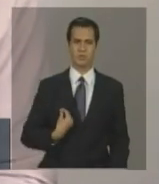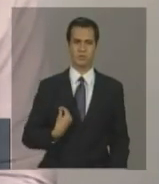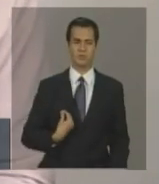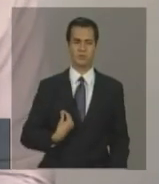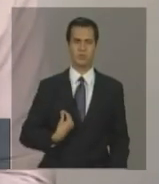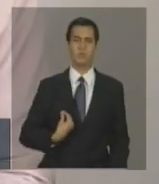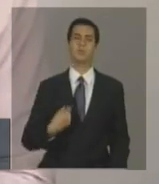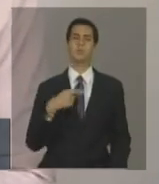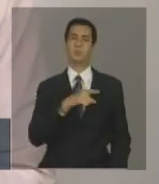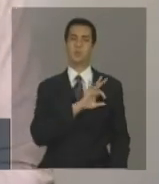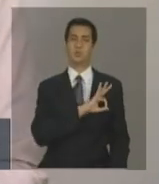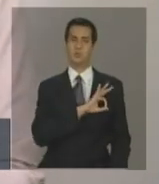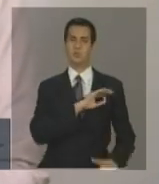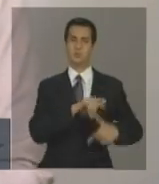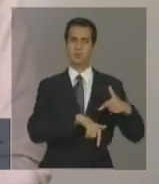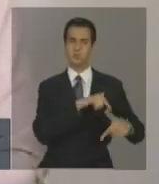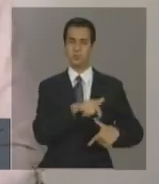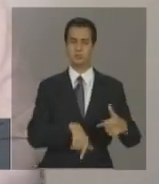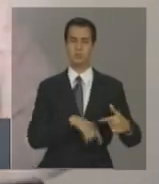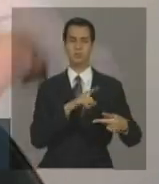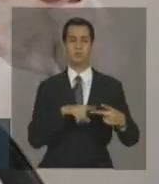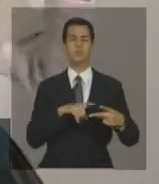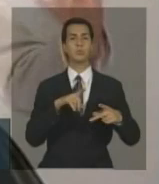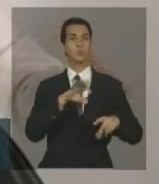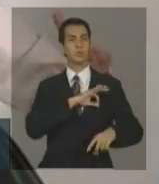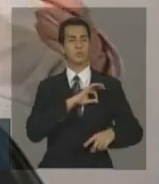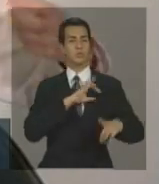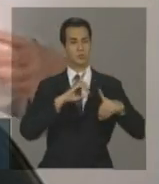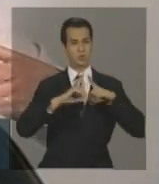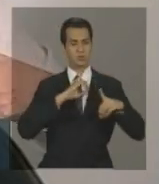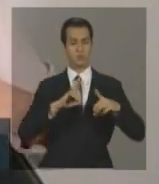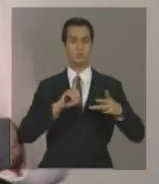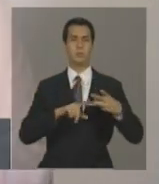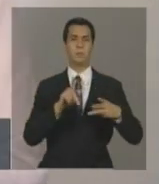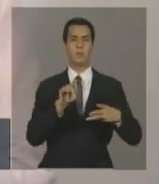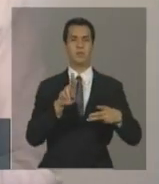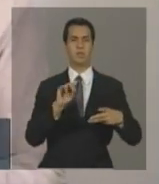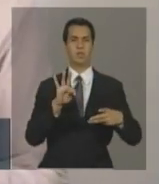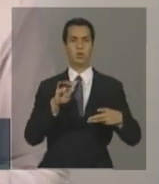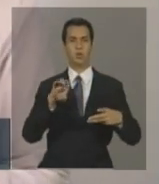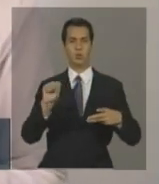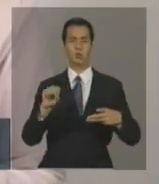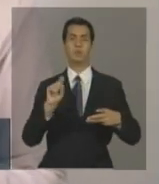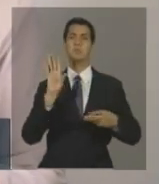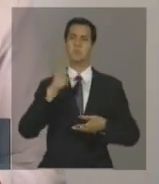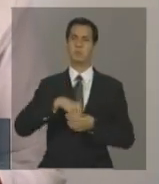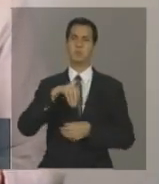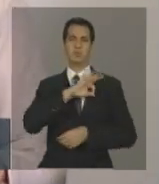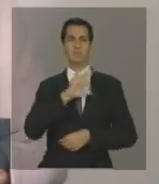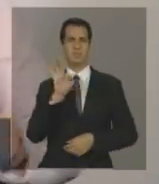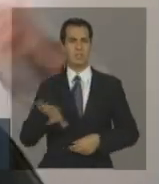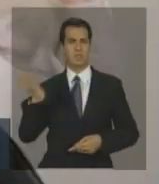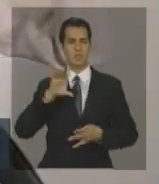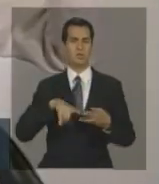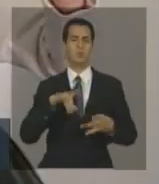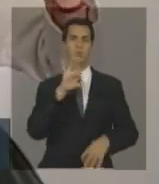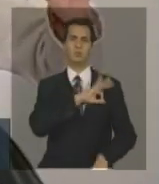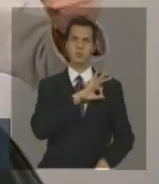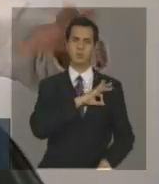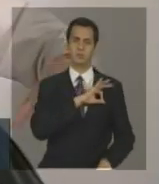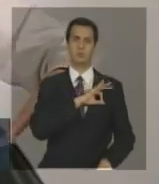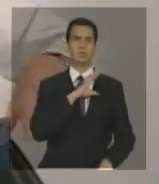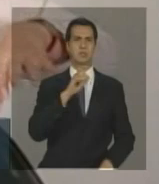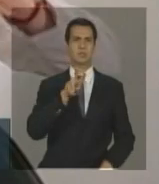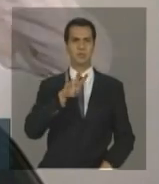dos policiais, em diálogo com os policiais, com os peritos, seja na Polícia Federal, na Polícia Rodoviária Federal, seja nas